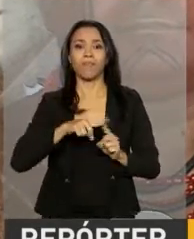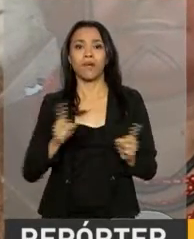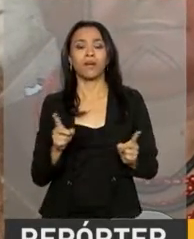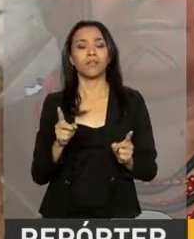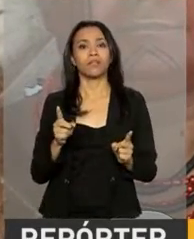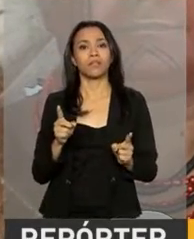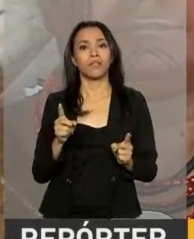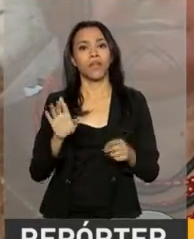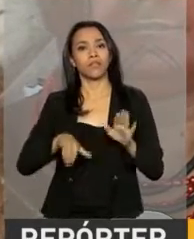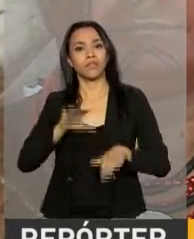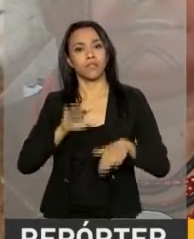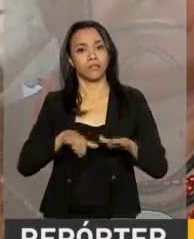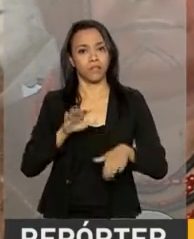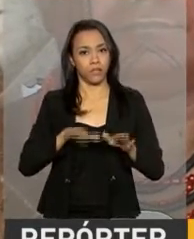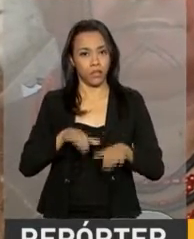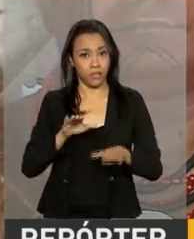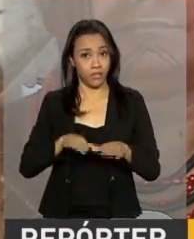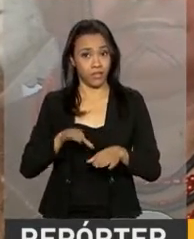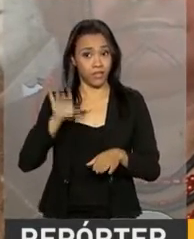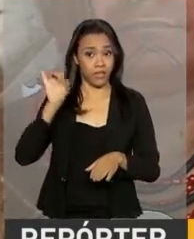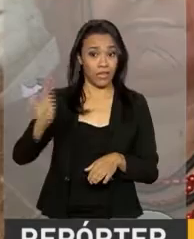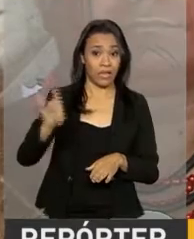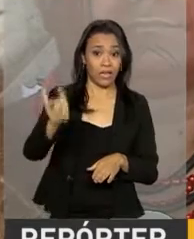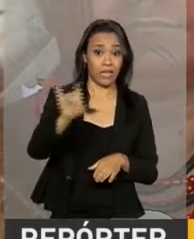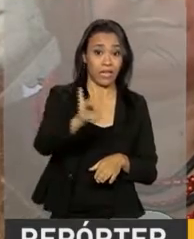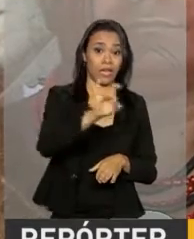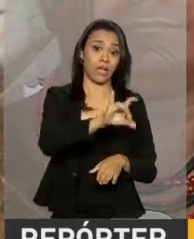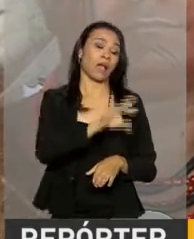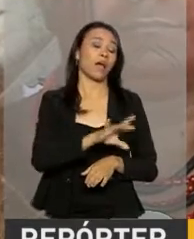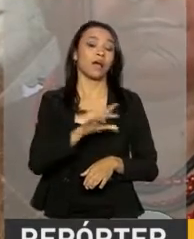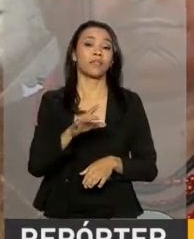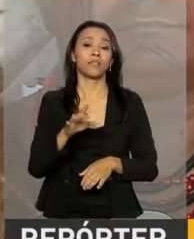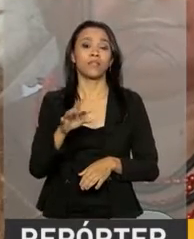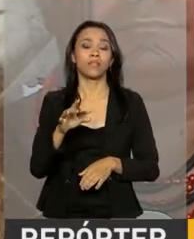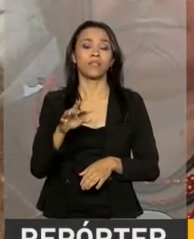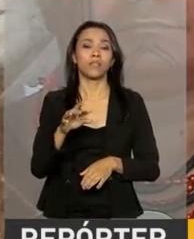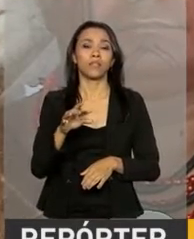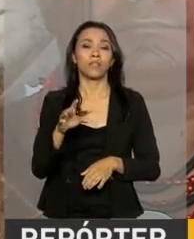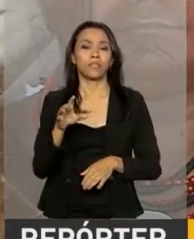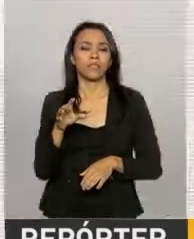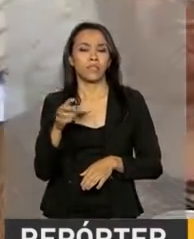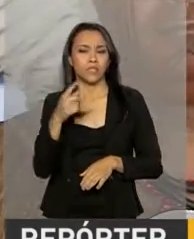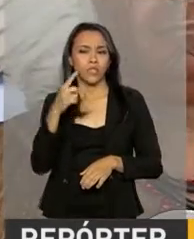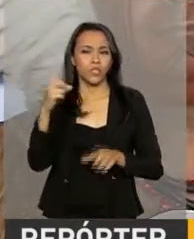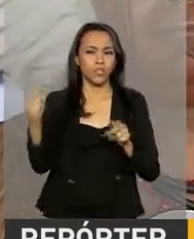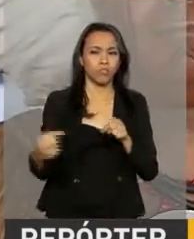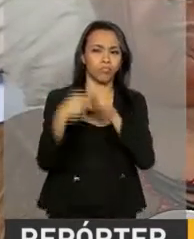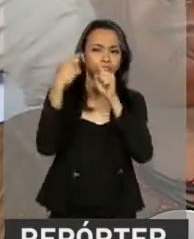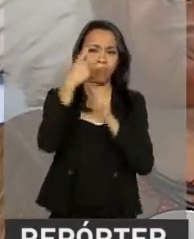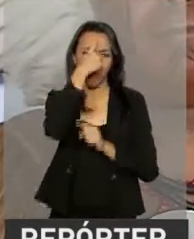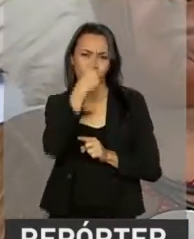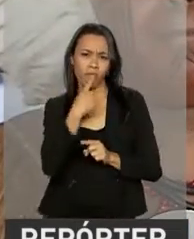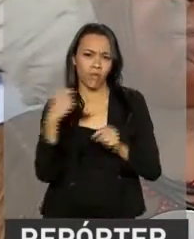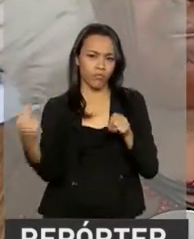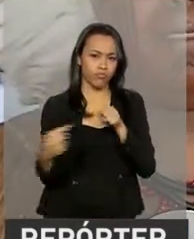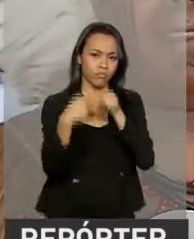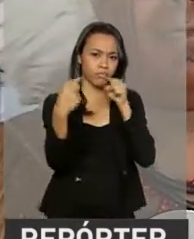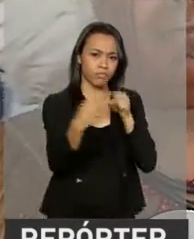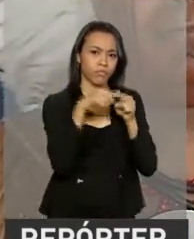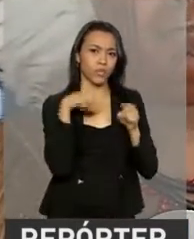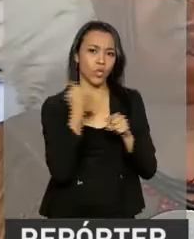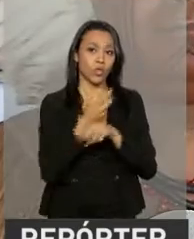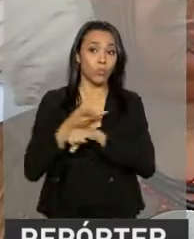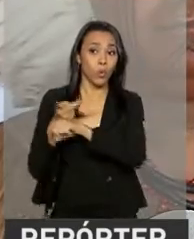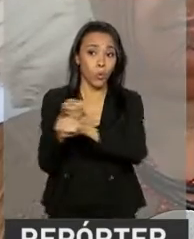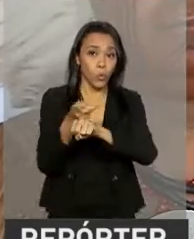determinados momentos é cada gestor procura determinados perfis nós estamos procurando um perfil que já tenha